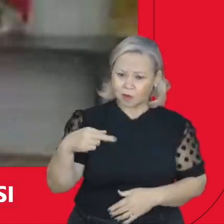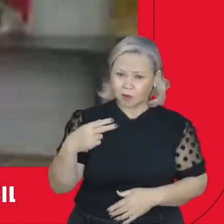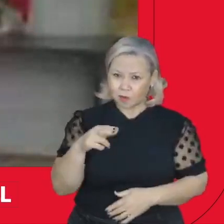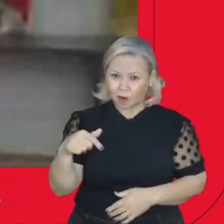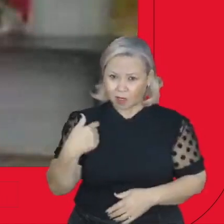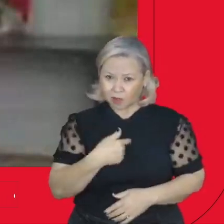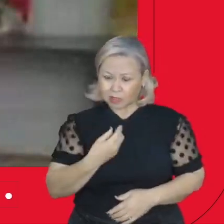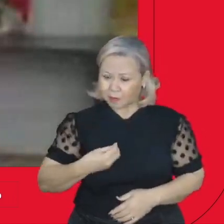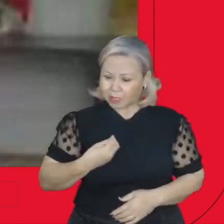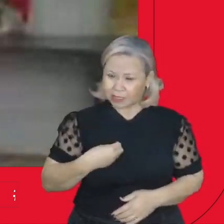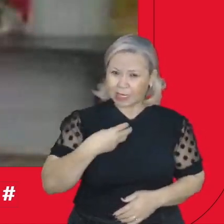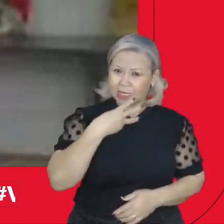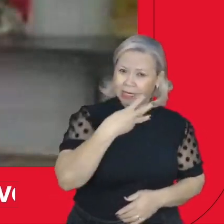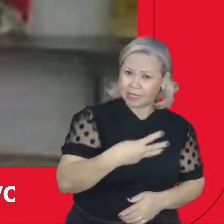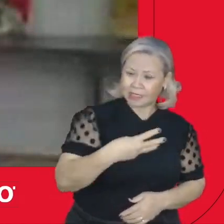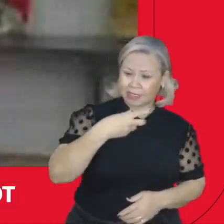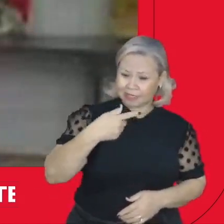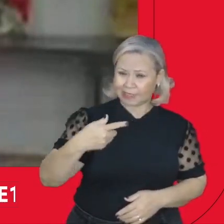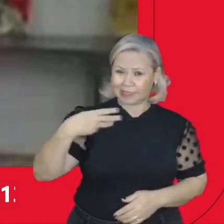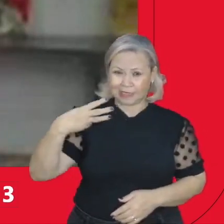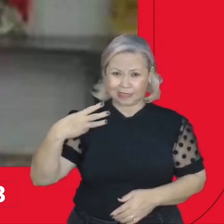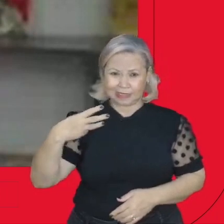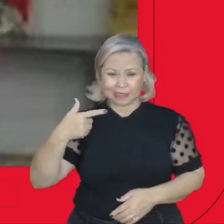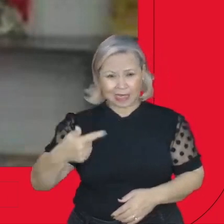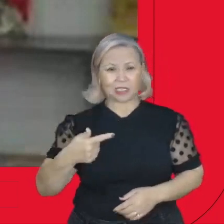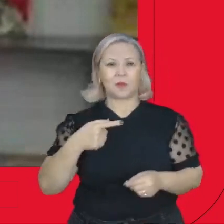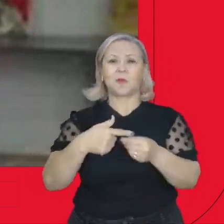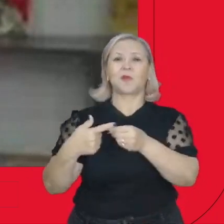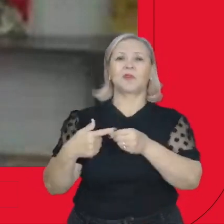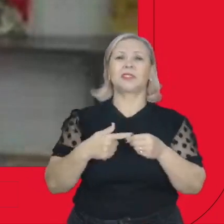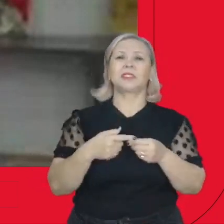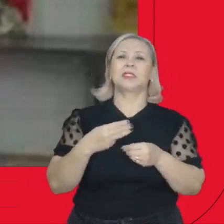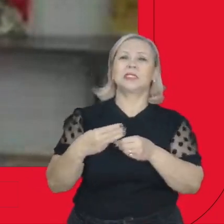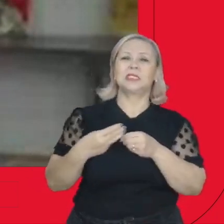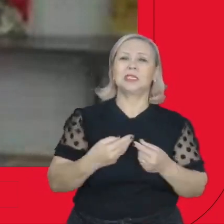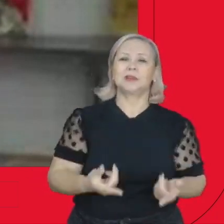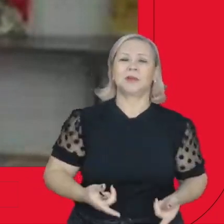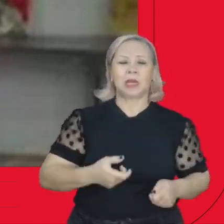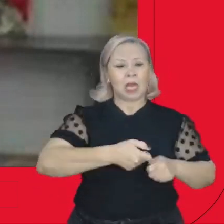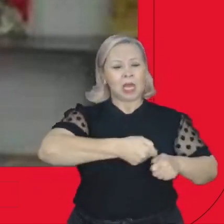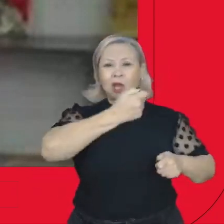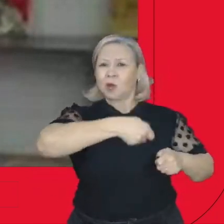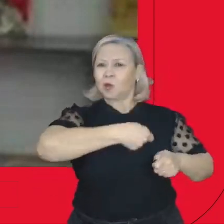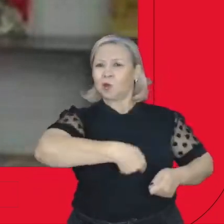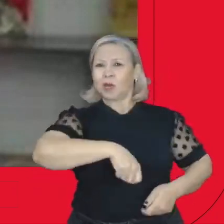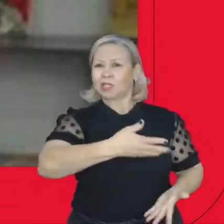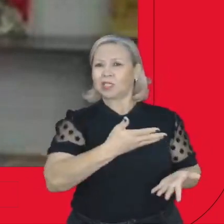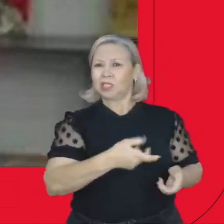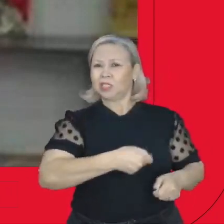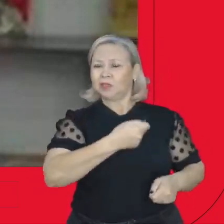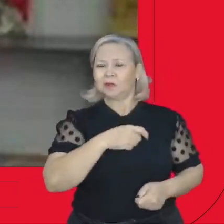presente em 317 municípios, altamente lucrativo. O ano passado teve um lucro de 400 milhões de